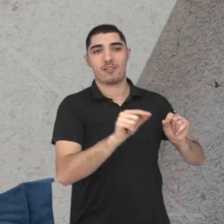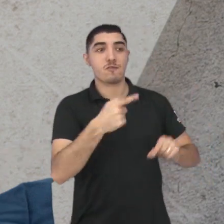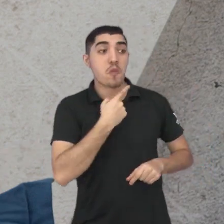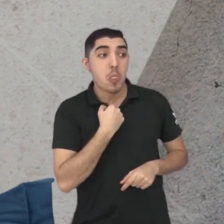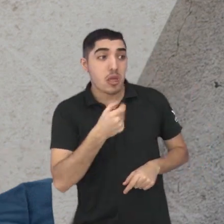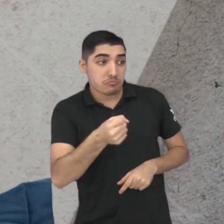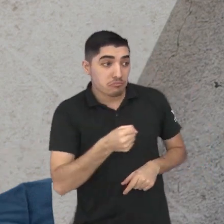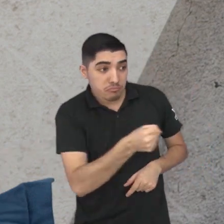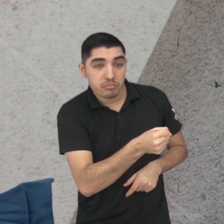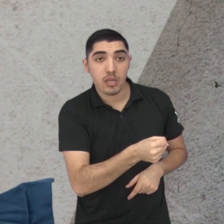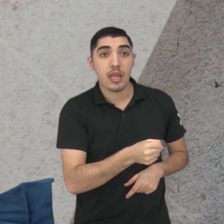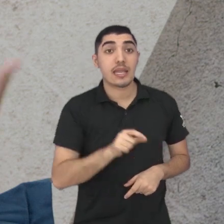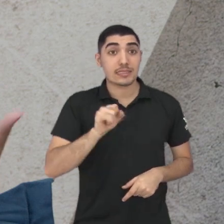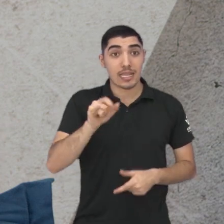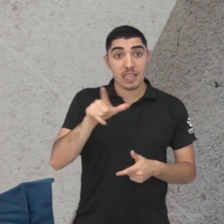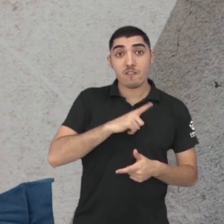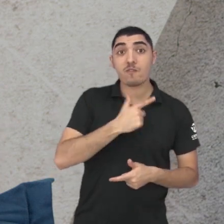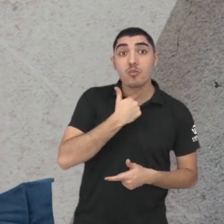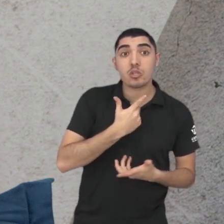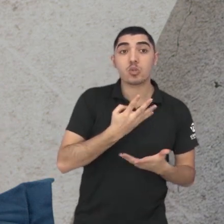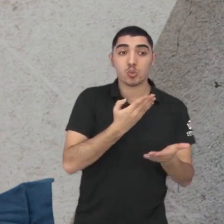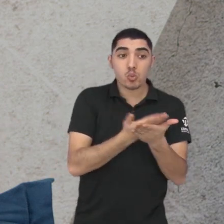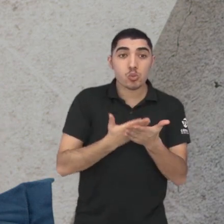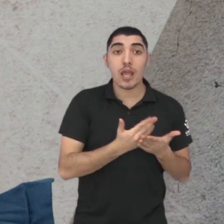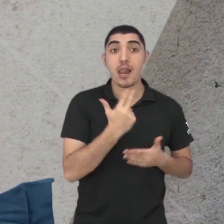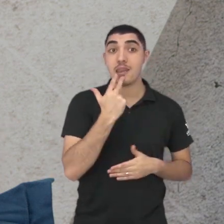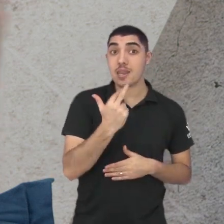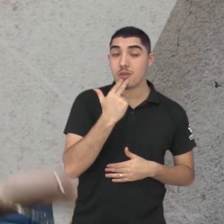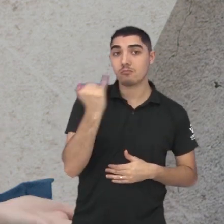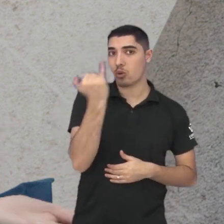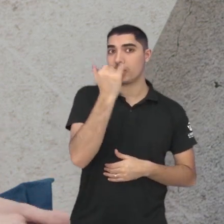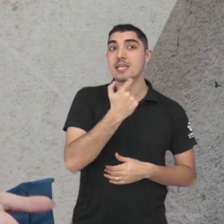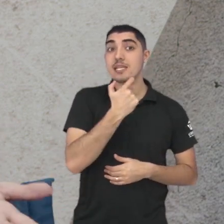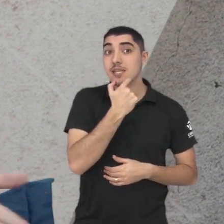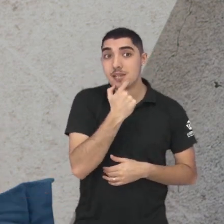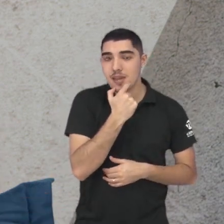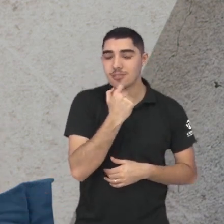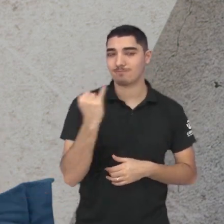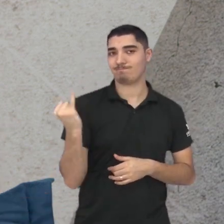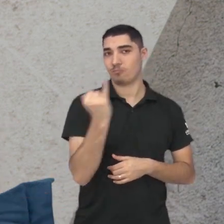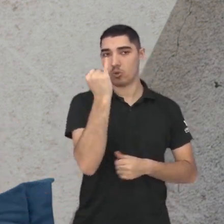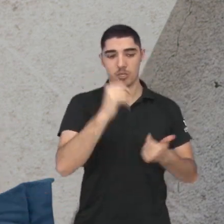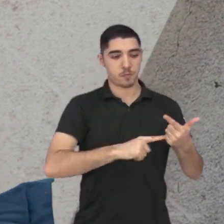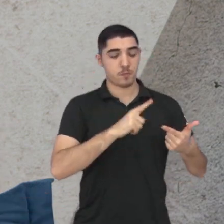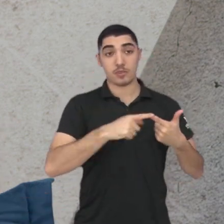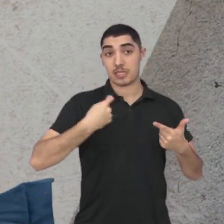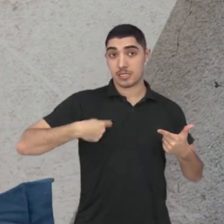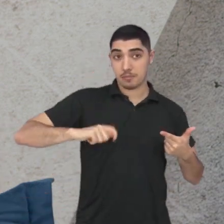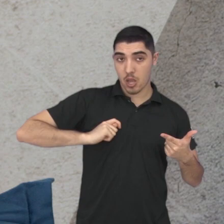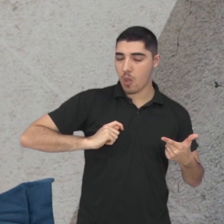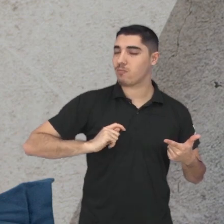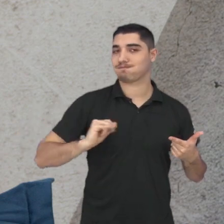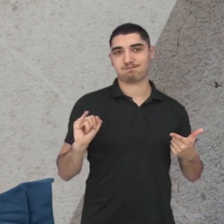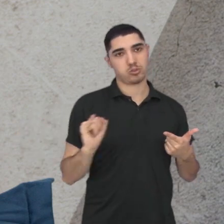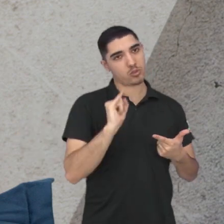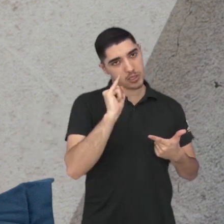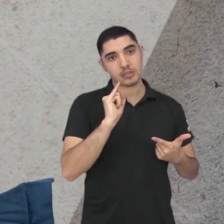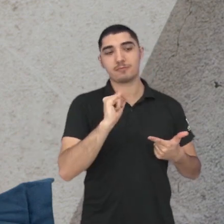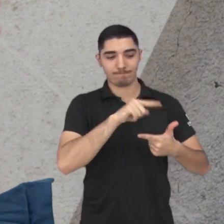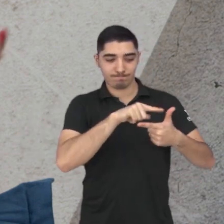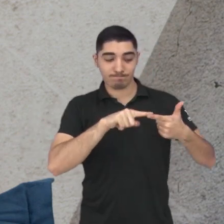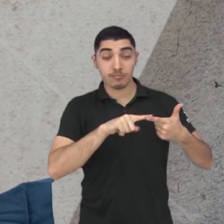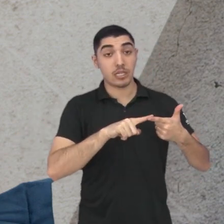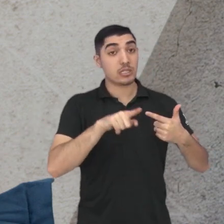ele já tem essa vontade, já começar a estudar línguas, que é muito importante, o inglês é muito importante, espanhol fundamental também. Então